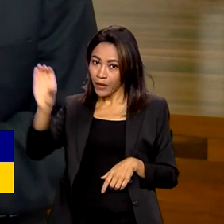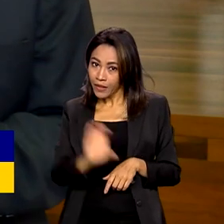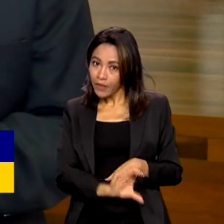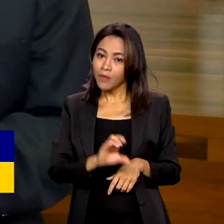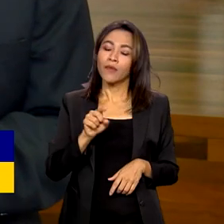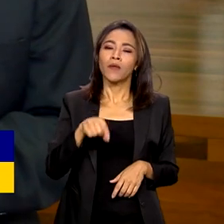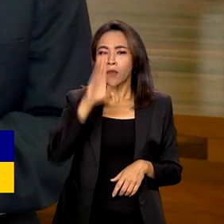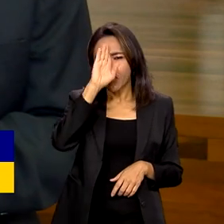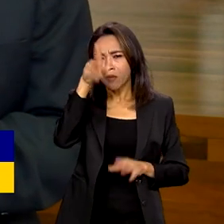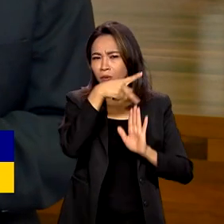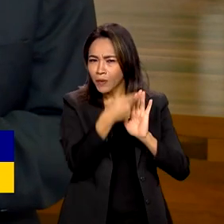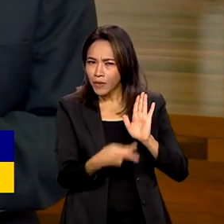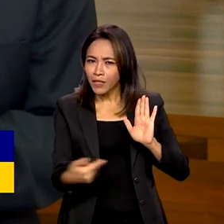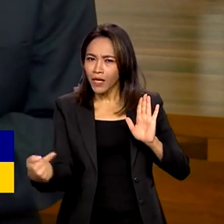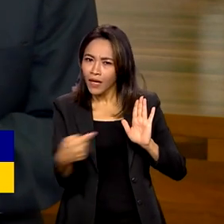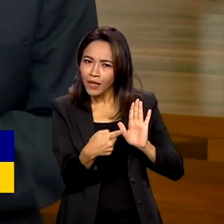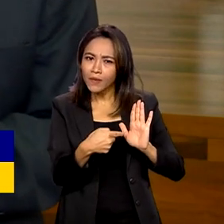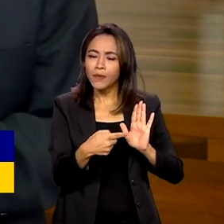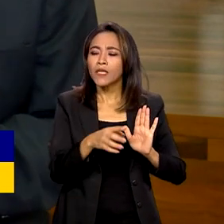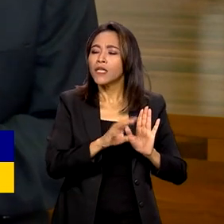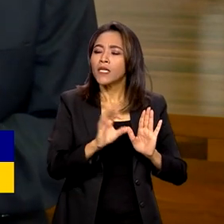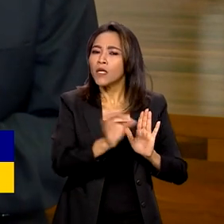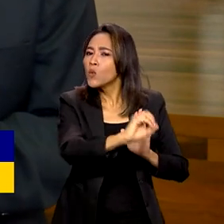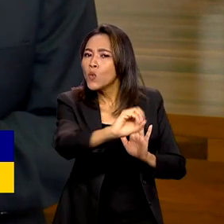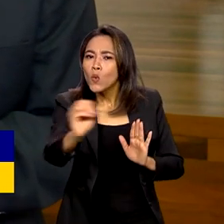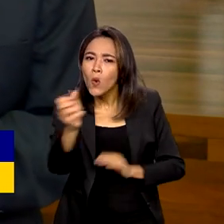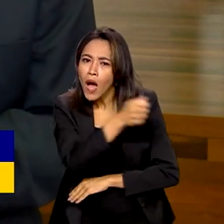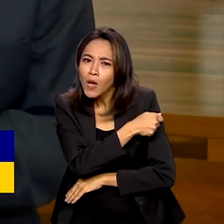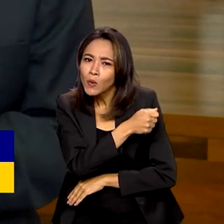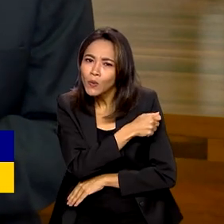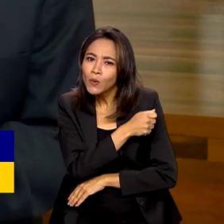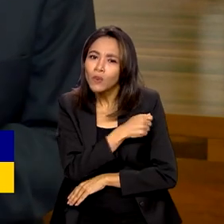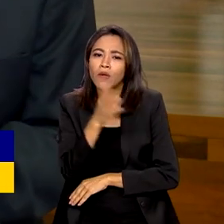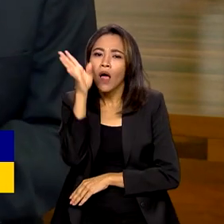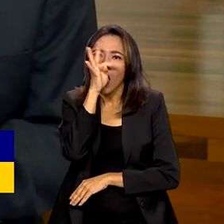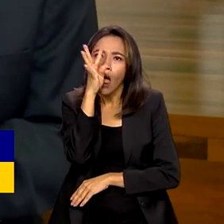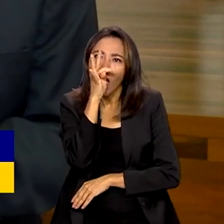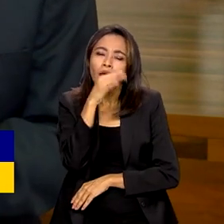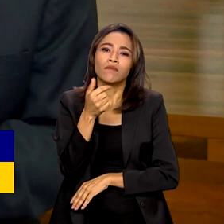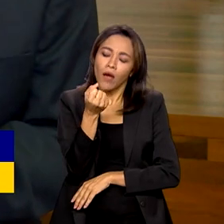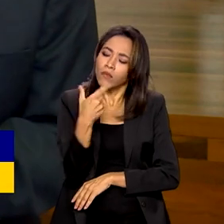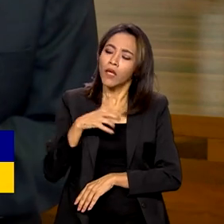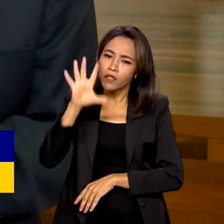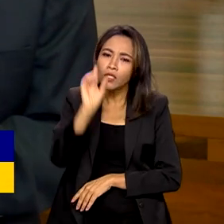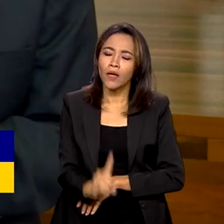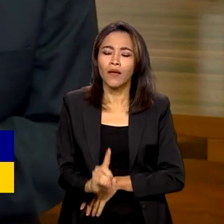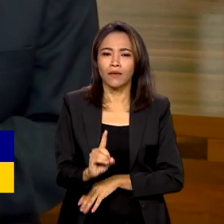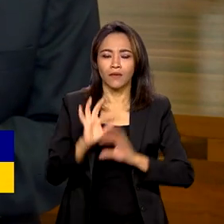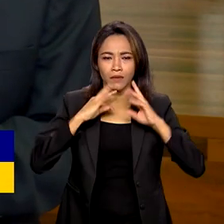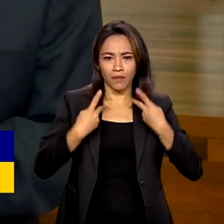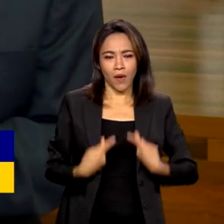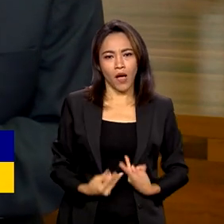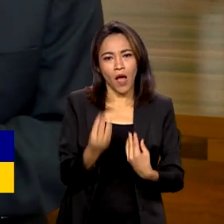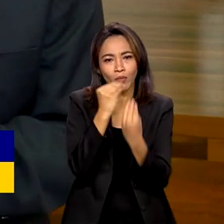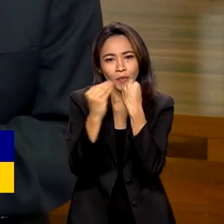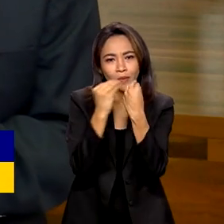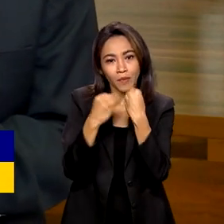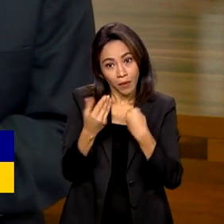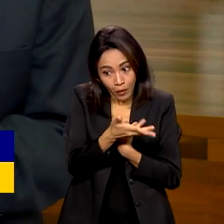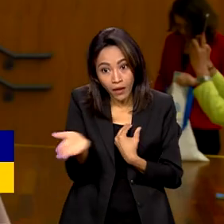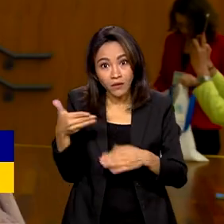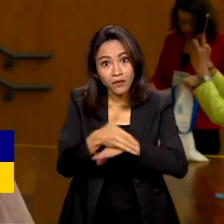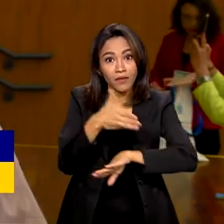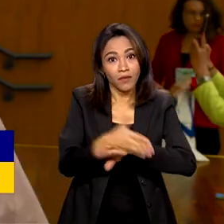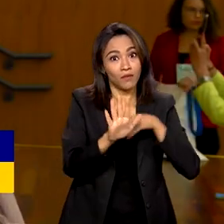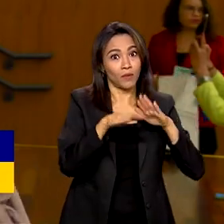destaque os projetos que fazem com que nenhum aluno brasileiro tenha negligenciado o direito humano à alimentação ao frequentar uma escola